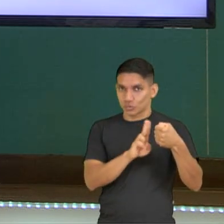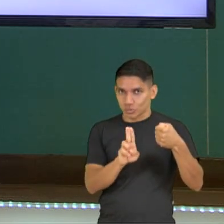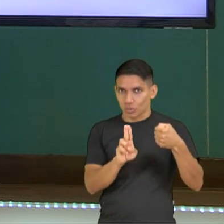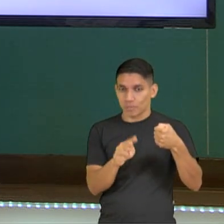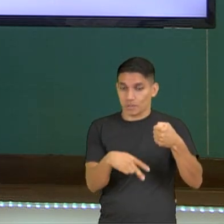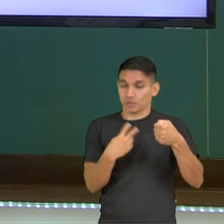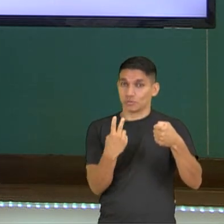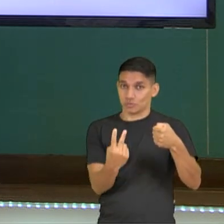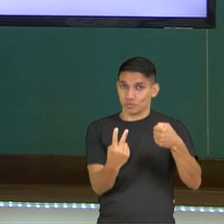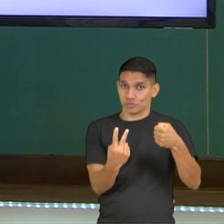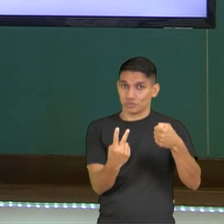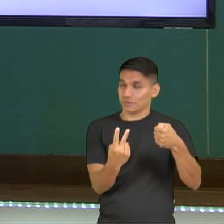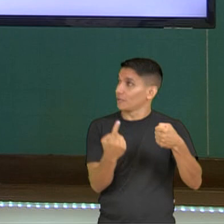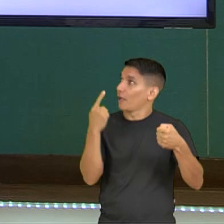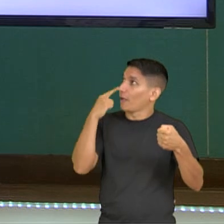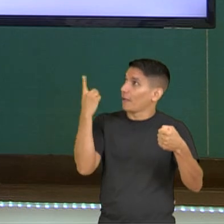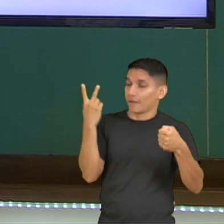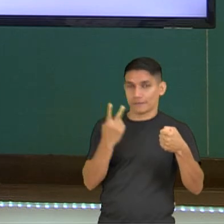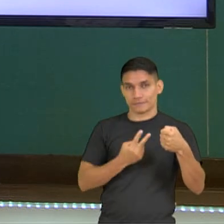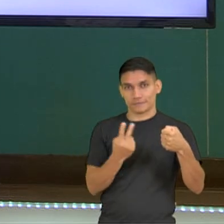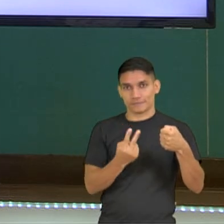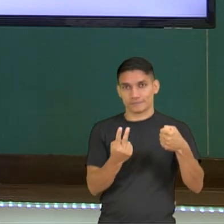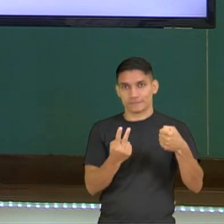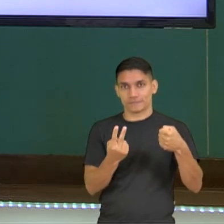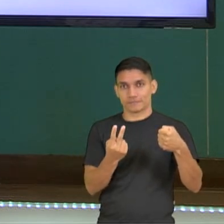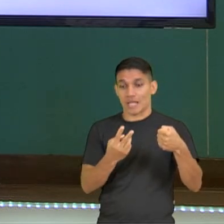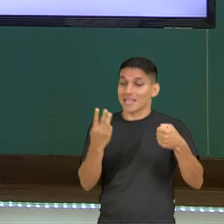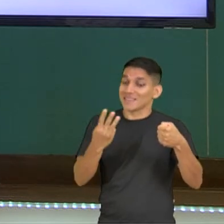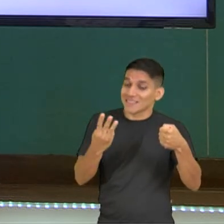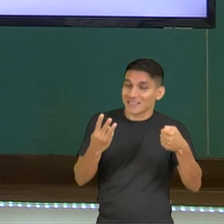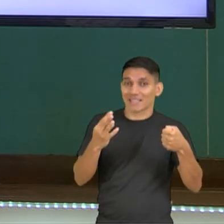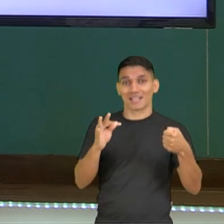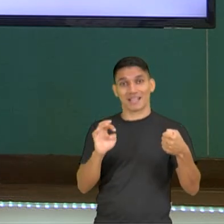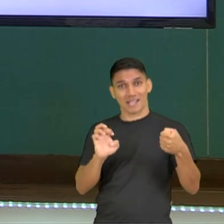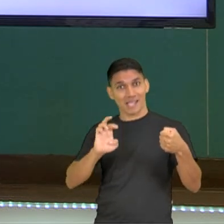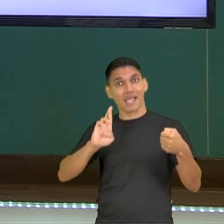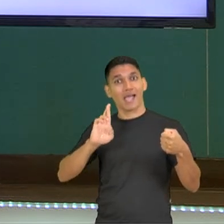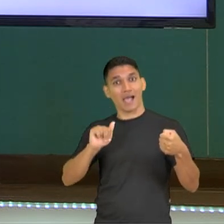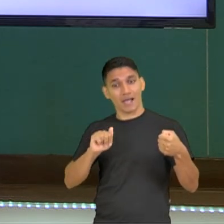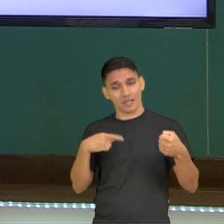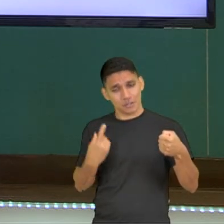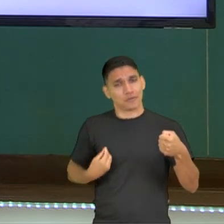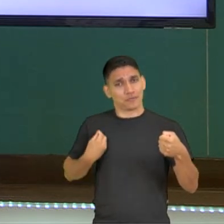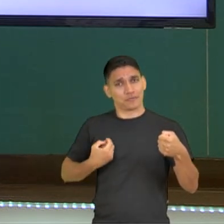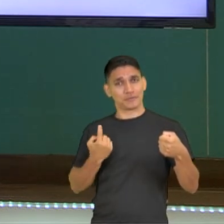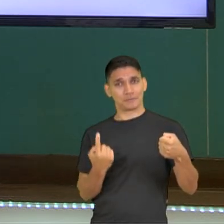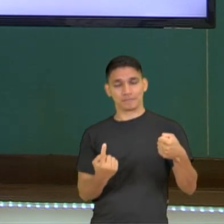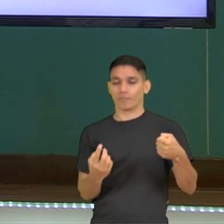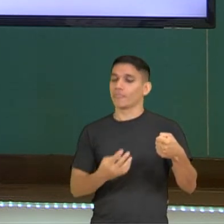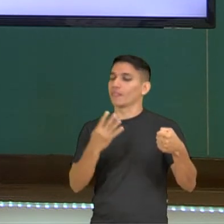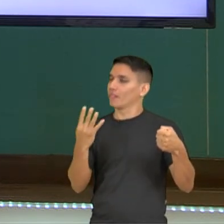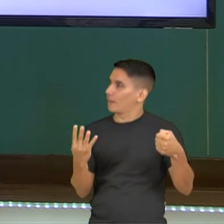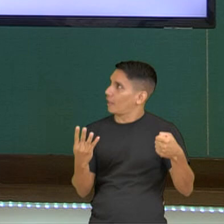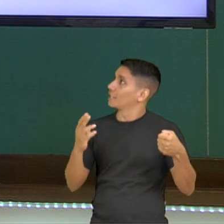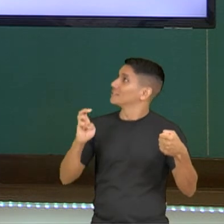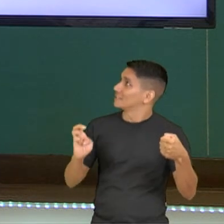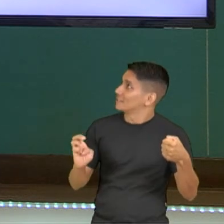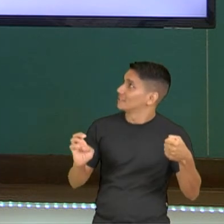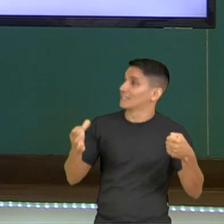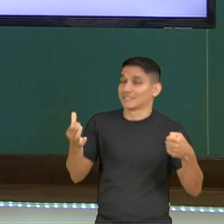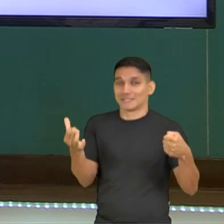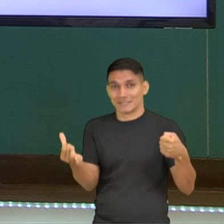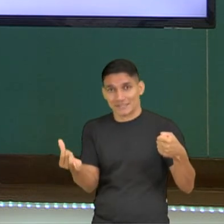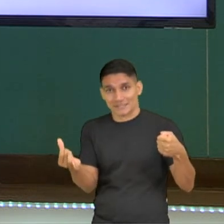o terceiro planeta do nosso sistema solar é a Terra, depois Marte, Júpiter,